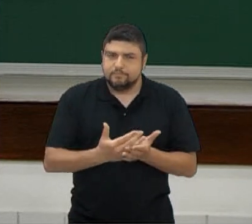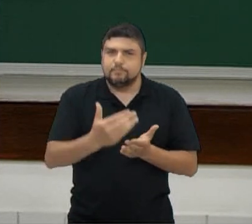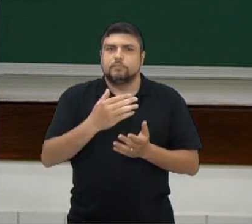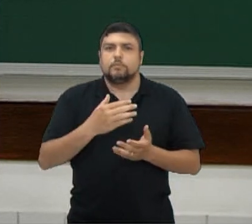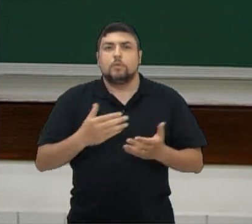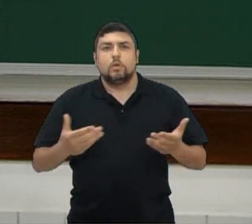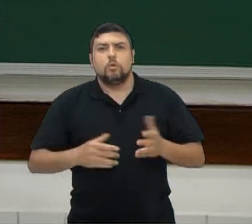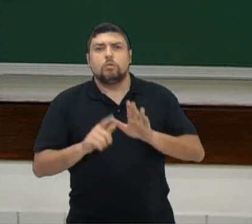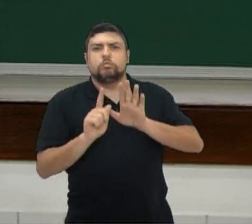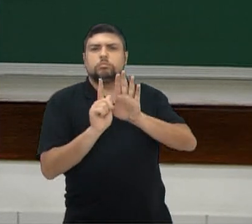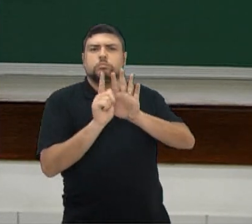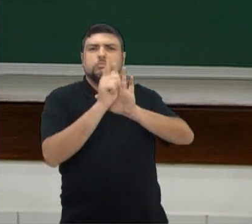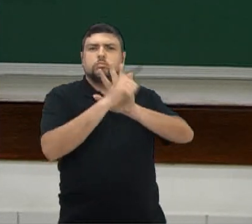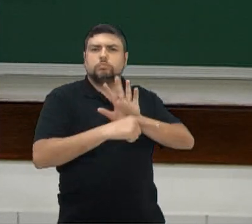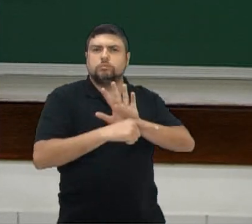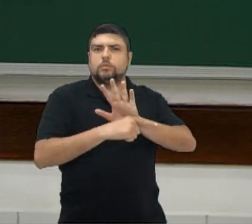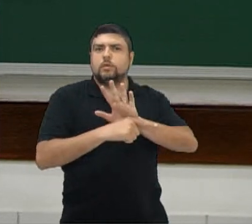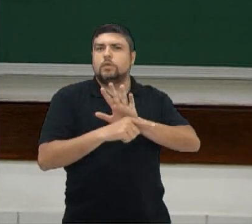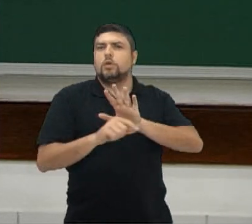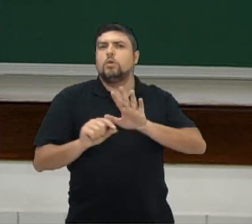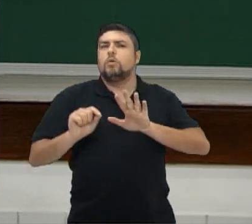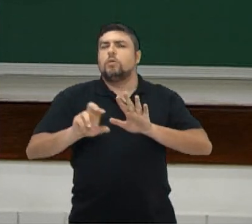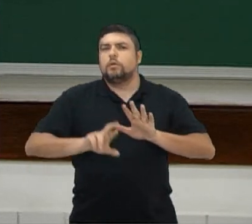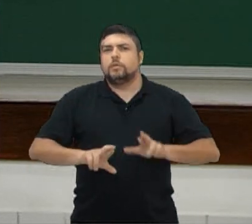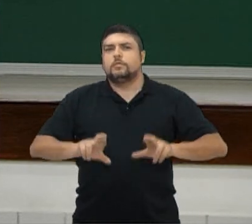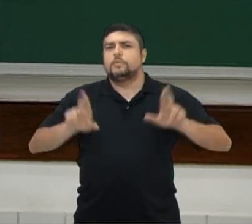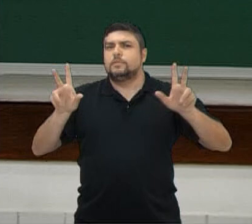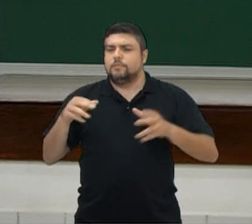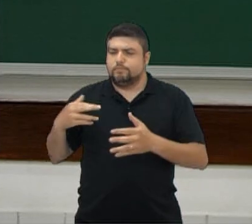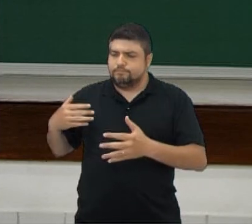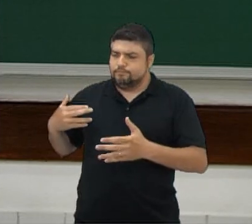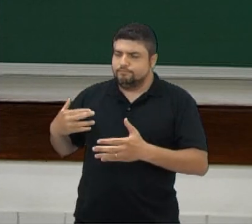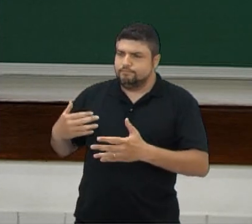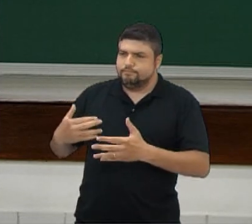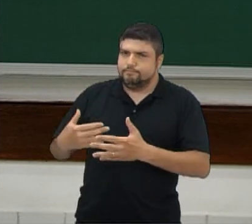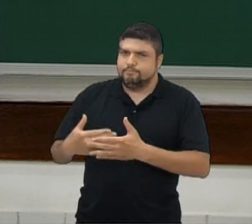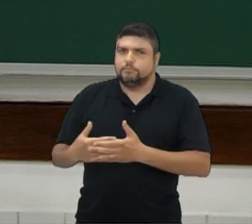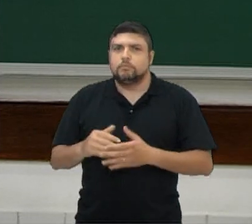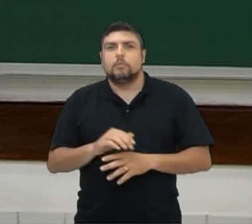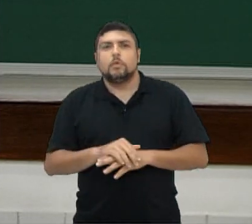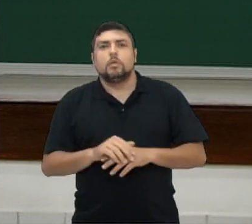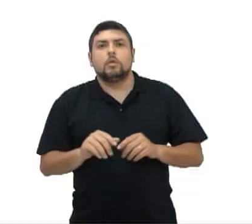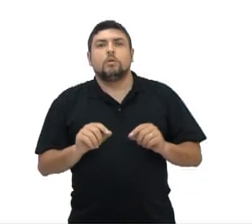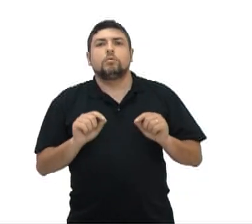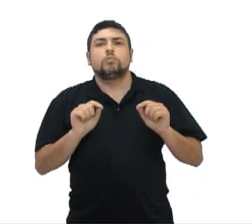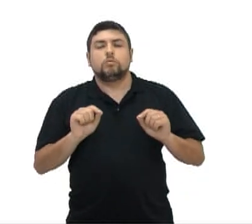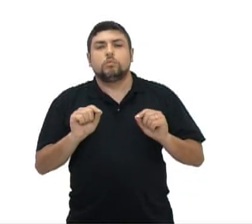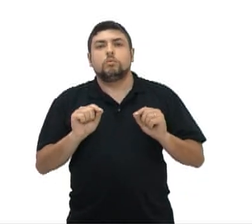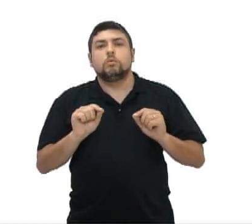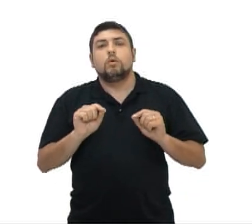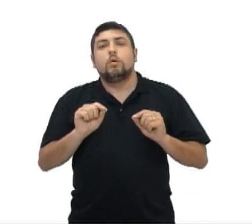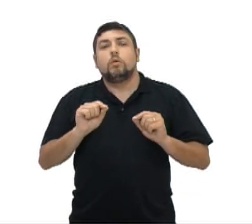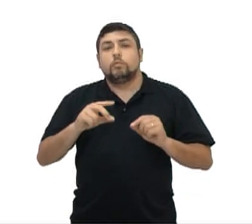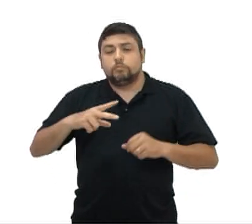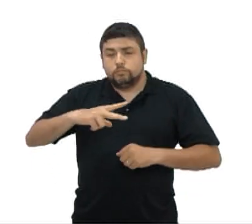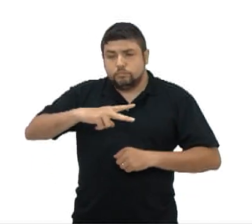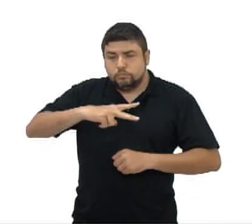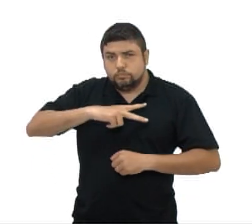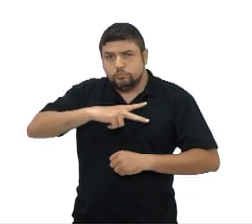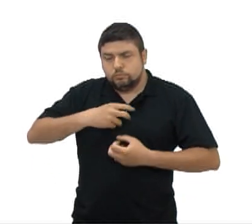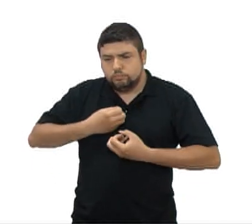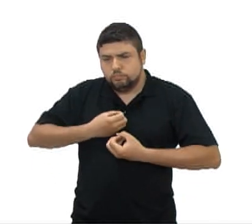um gênero discursivo diferente do que vínhamos trabalhando até aqui, que é o relato pessoal, certo?